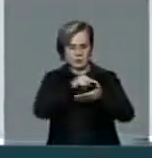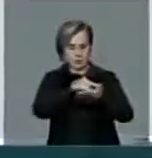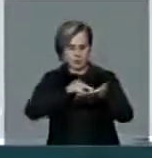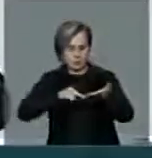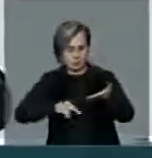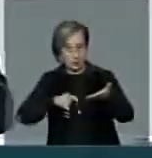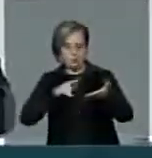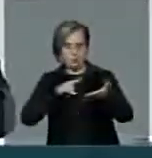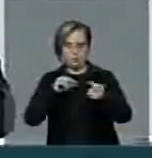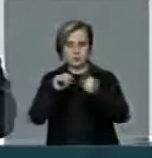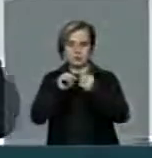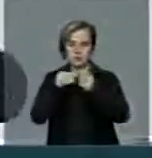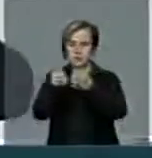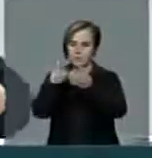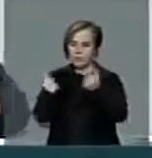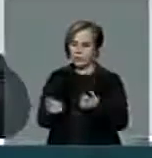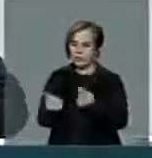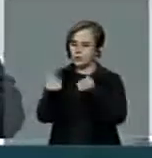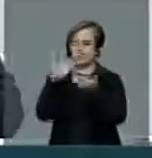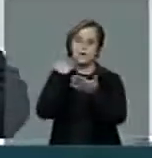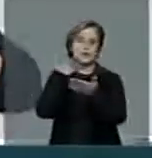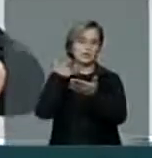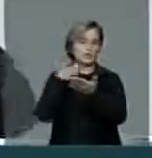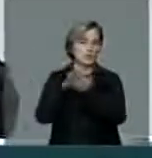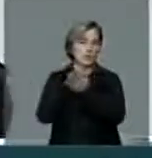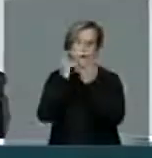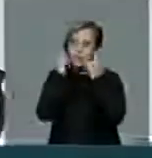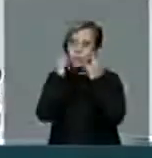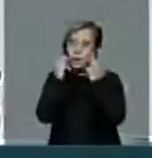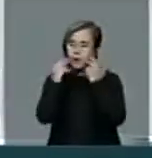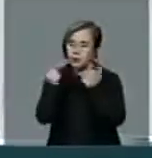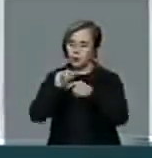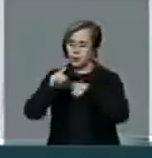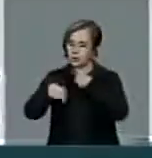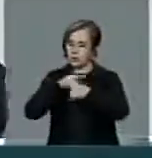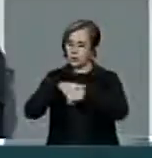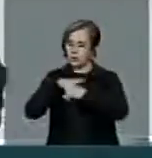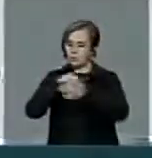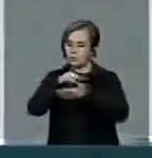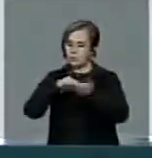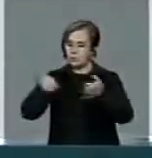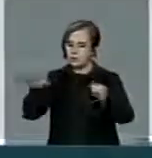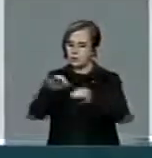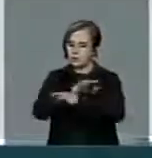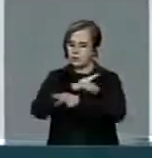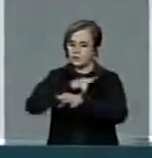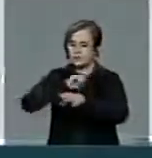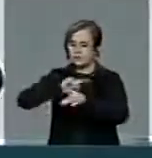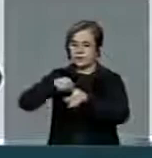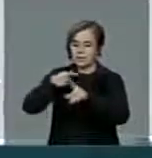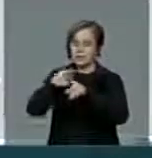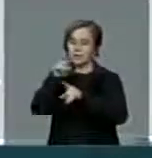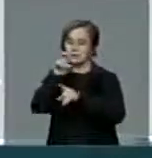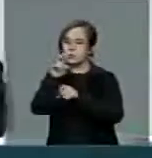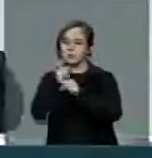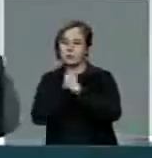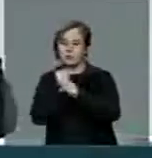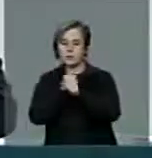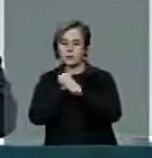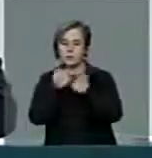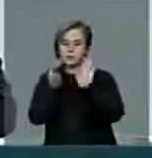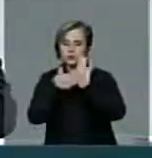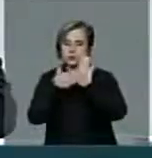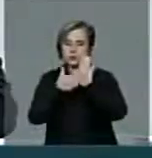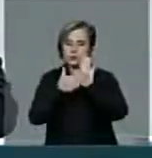está pegando crédito sem nenhuma restrição. Depois que encerrar o prazo do cadastro, ele terá 5 anos ainda para propor a sua